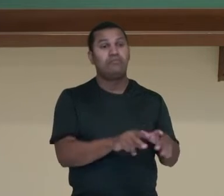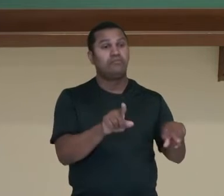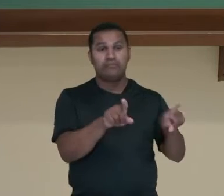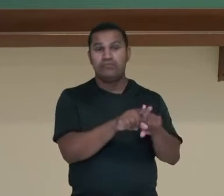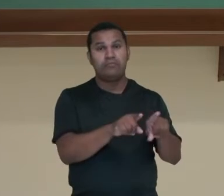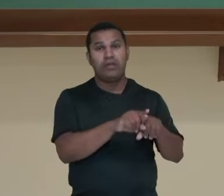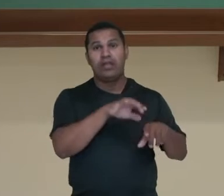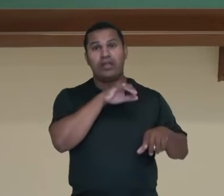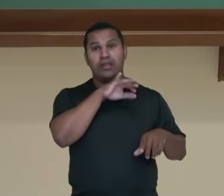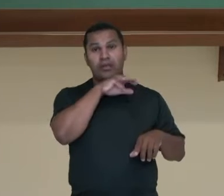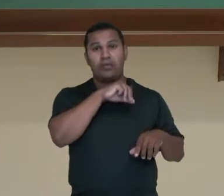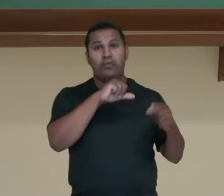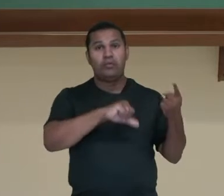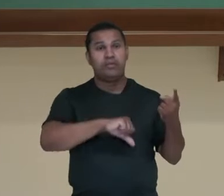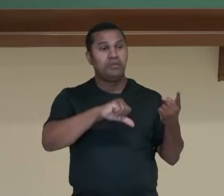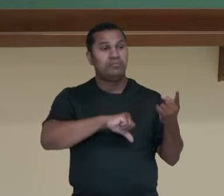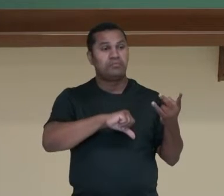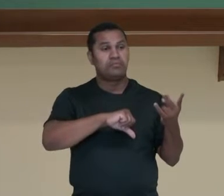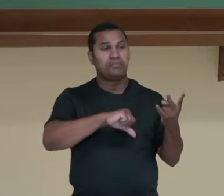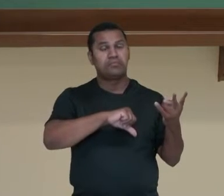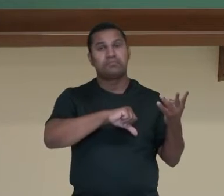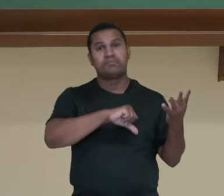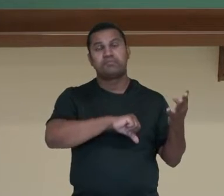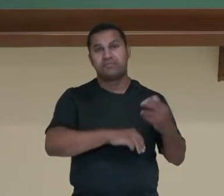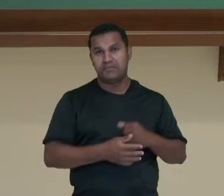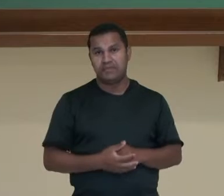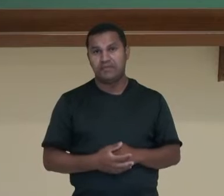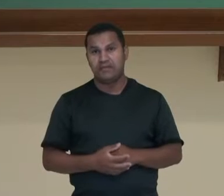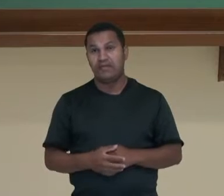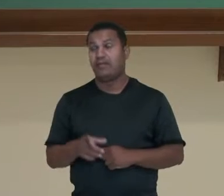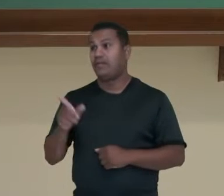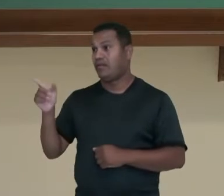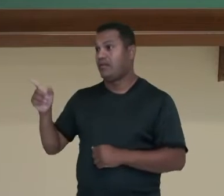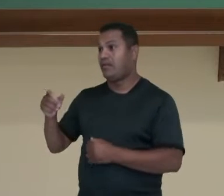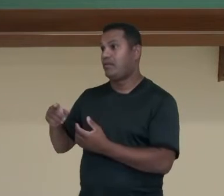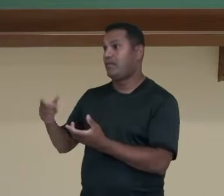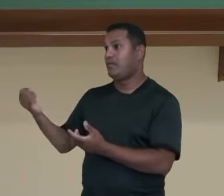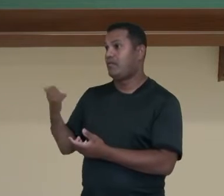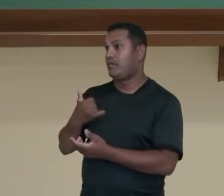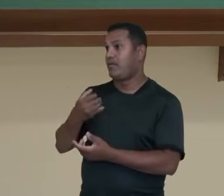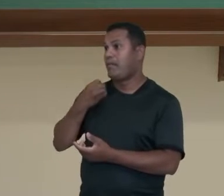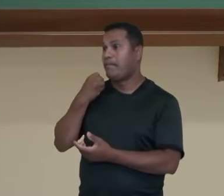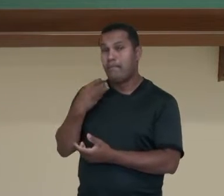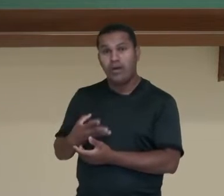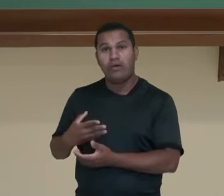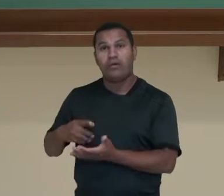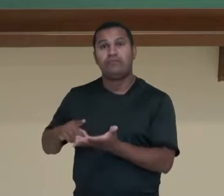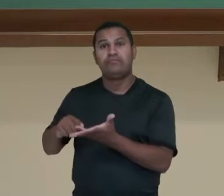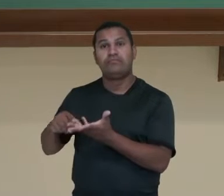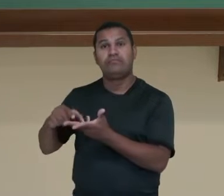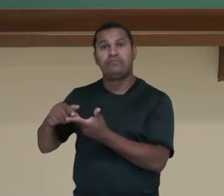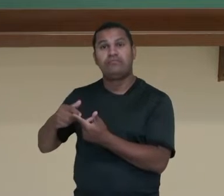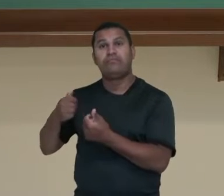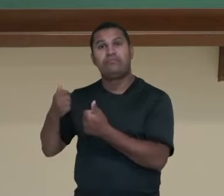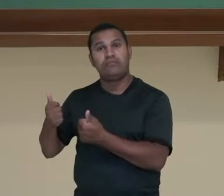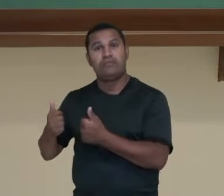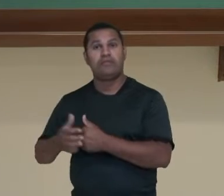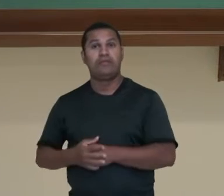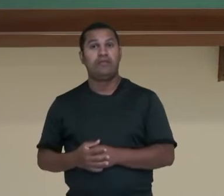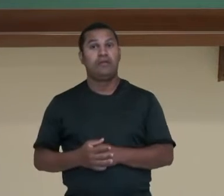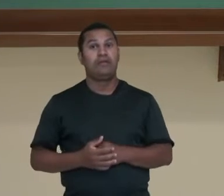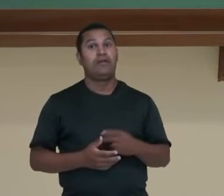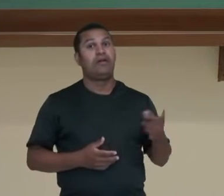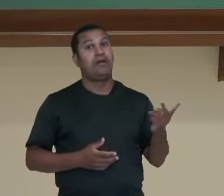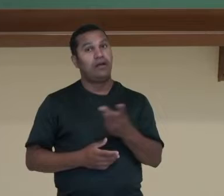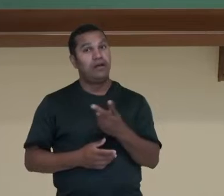críticas boas falaram bem do filme. Então a gente tem que tomar um pouco de cuidado quando alguém fala mal de alguma coisa. Você tem que ir lá